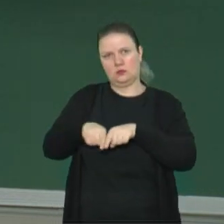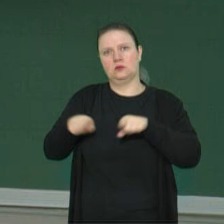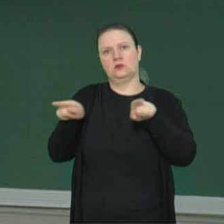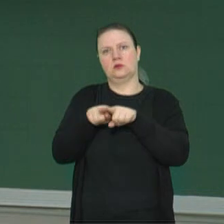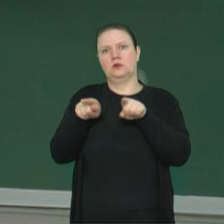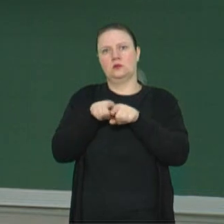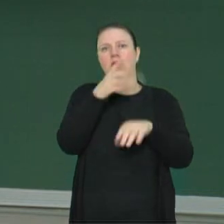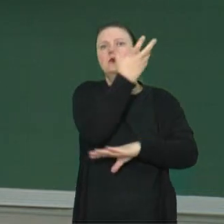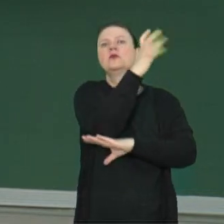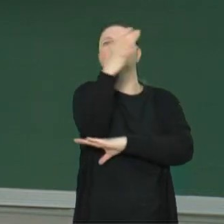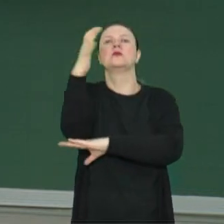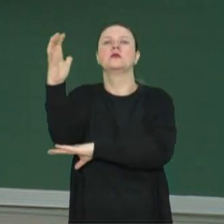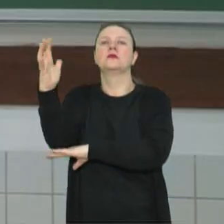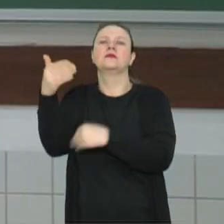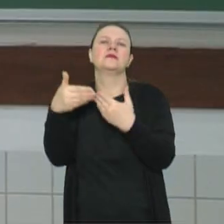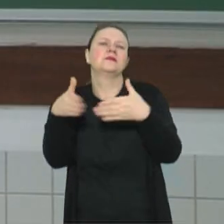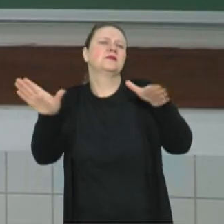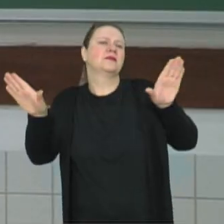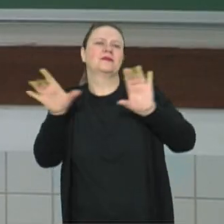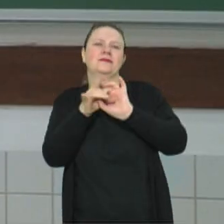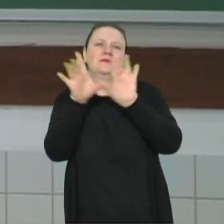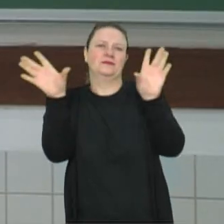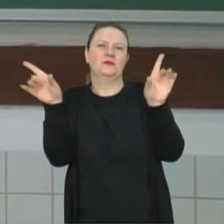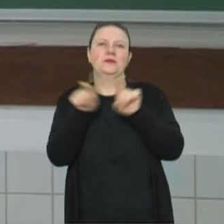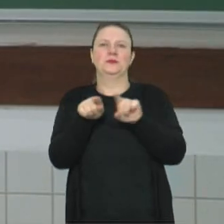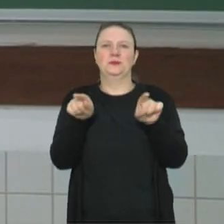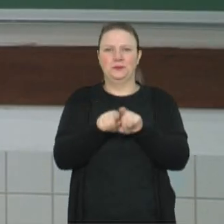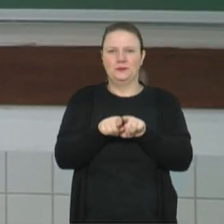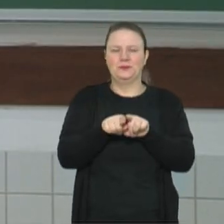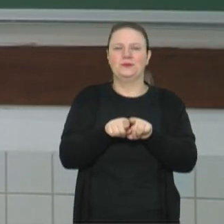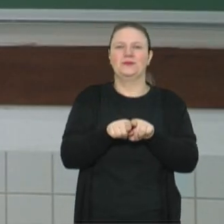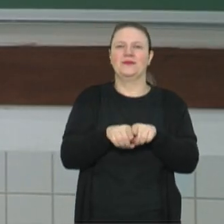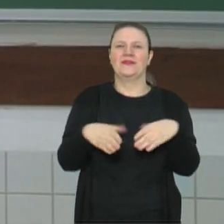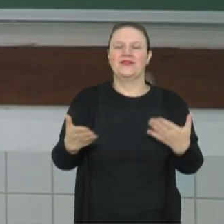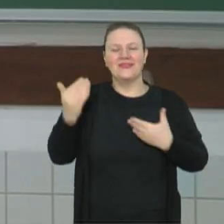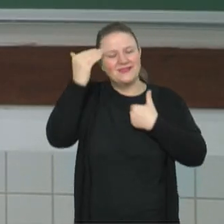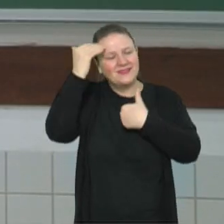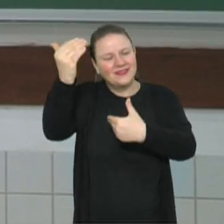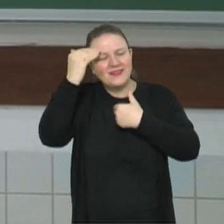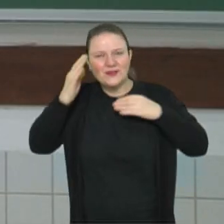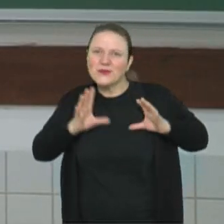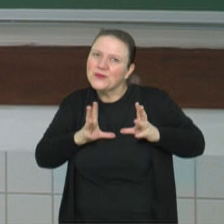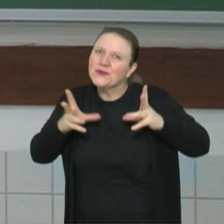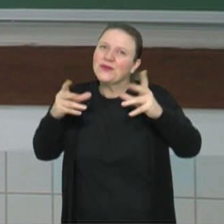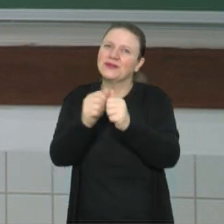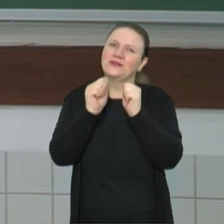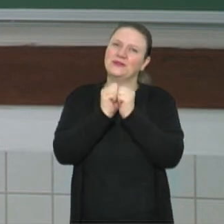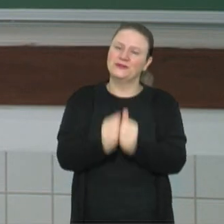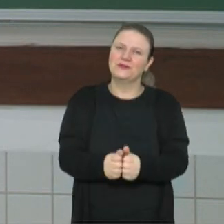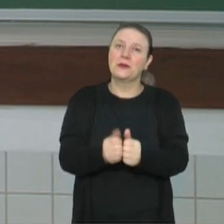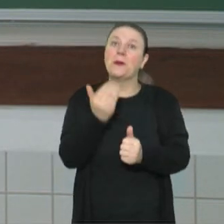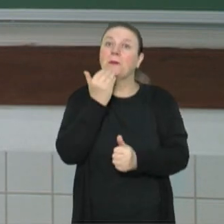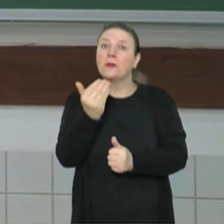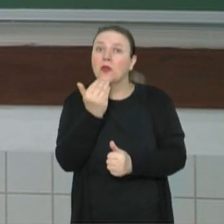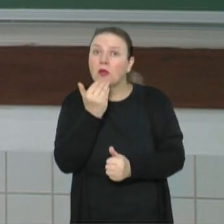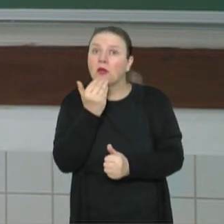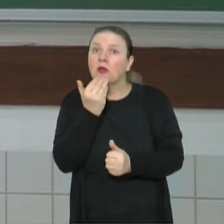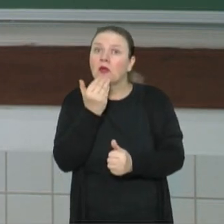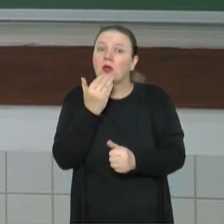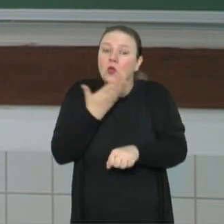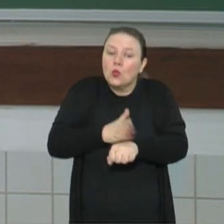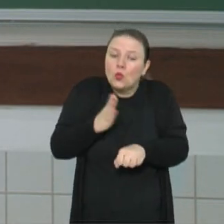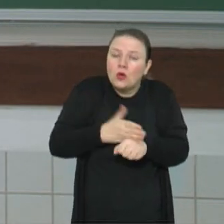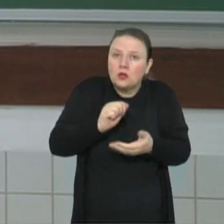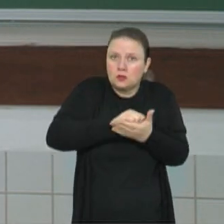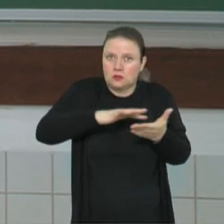natural, em ambiente aberto. Então temos os dois tipos de escalada. Então agradeço a companhia de vocês, peço que realize a atividade